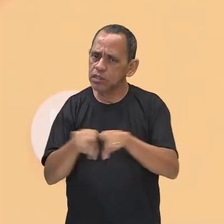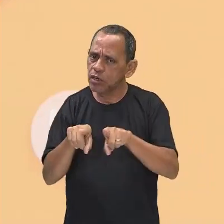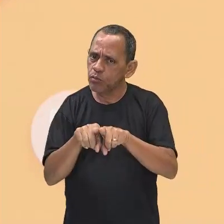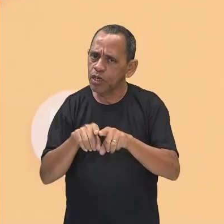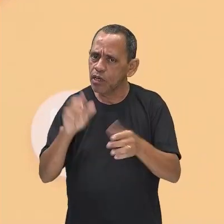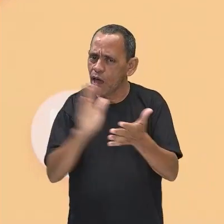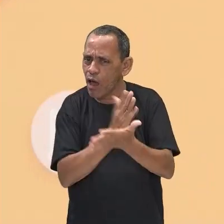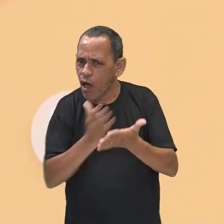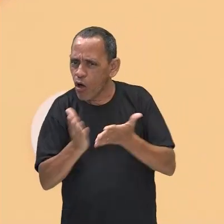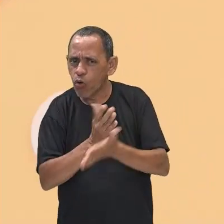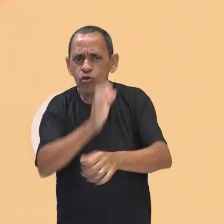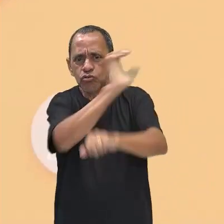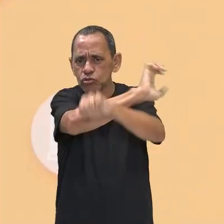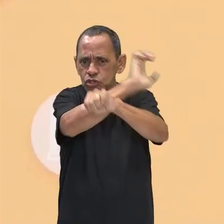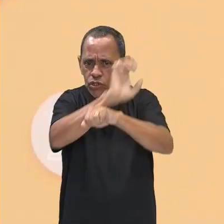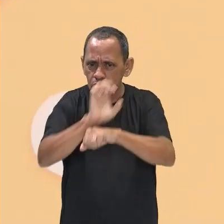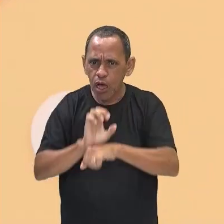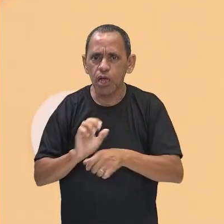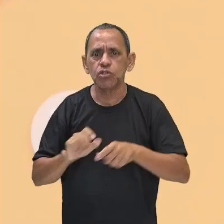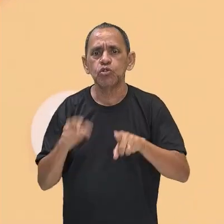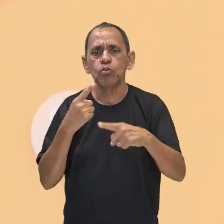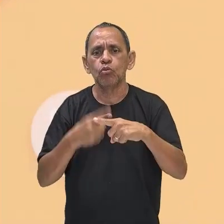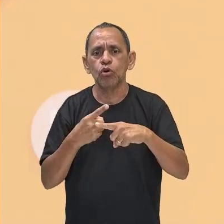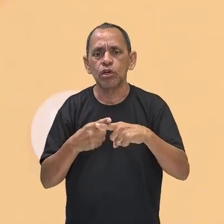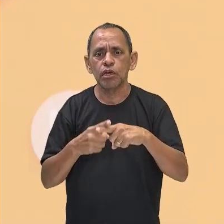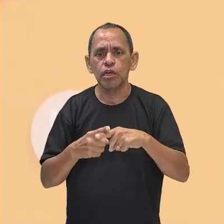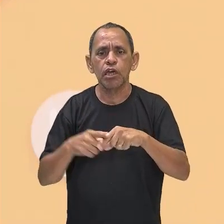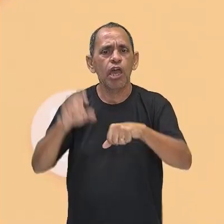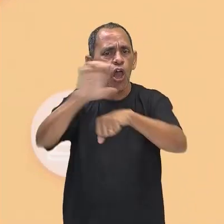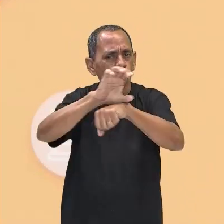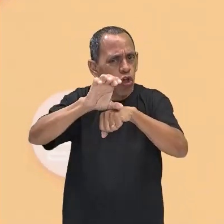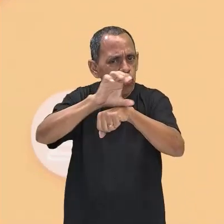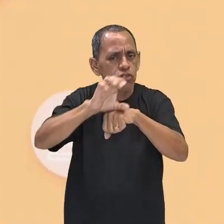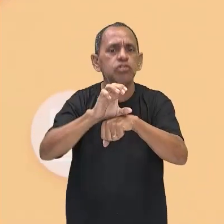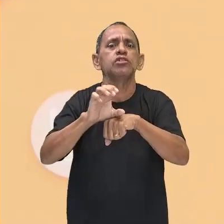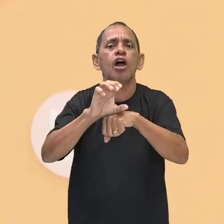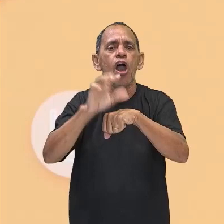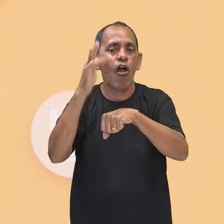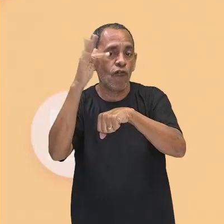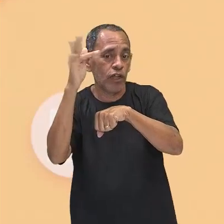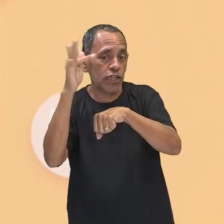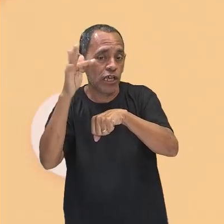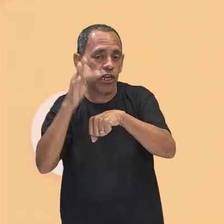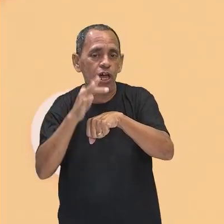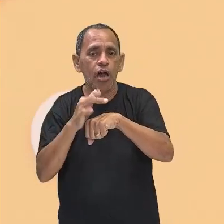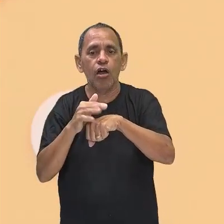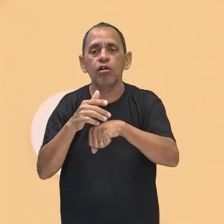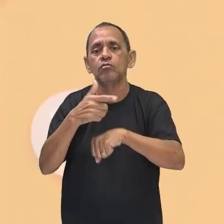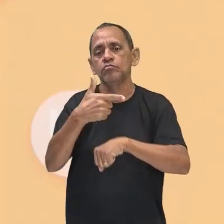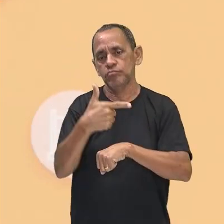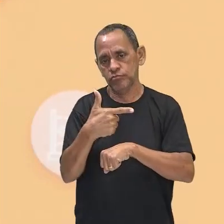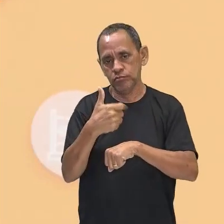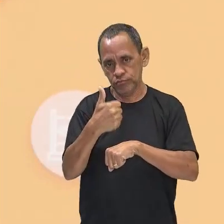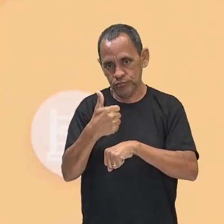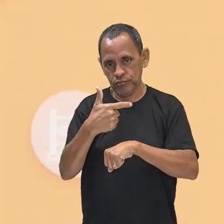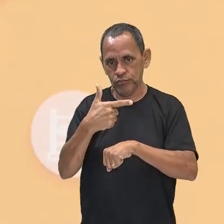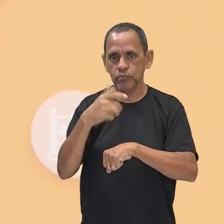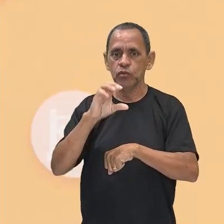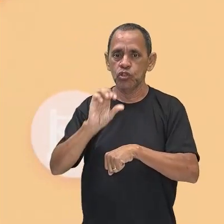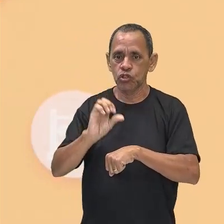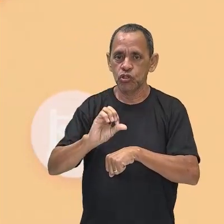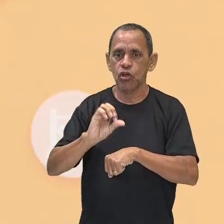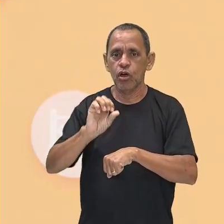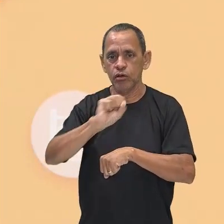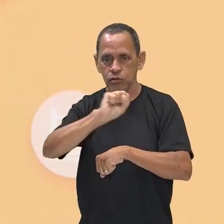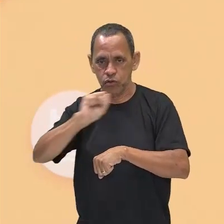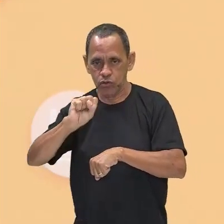estados, porque está de acordo com a Constituição Federal de 1988. Mas o IBGE criou essa nova regionalização a